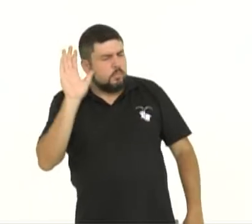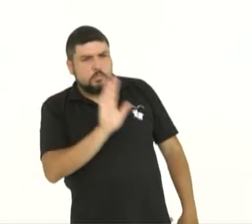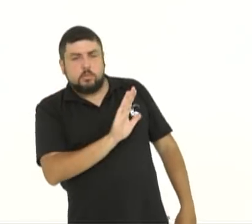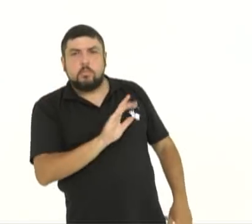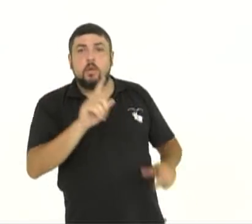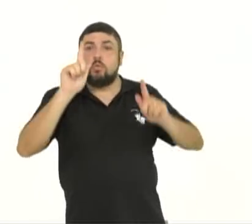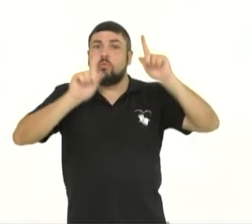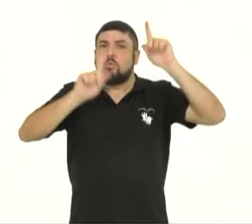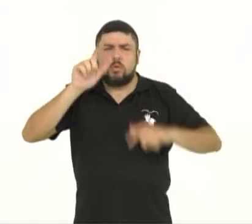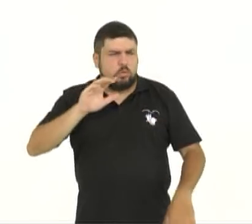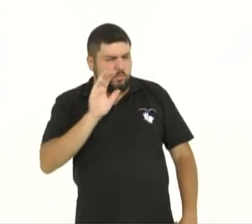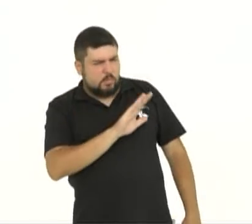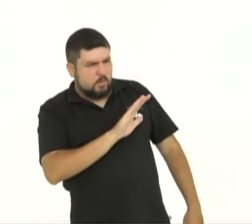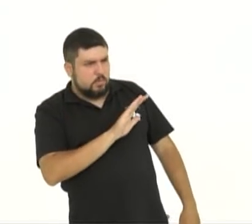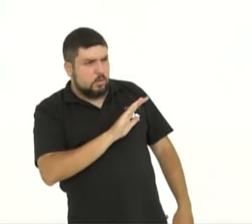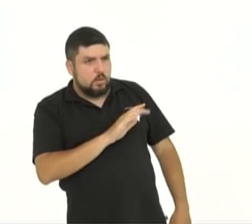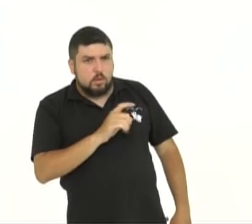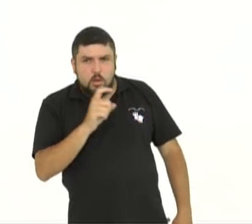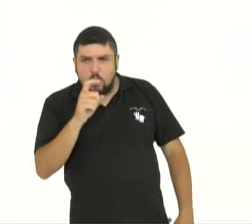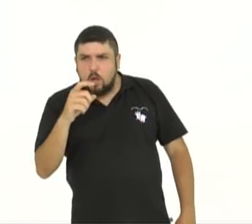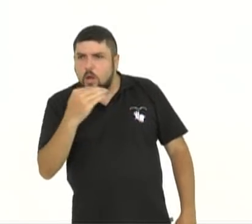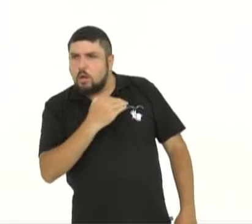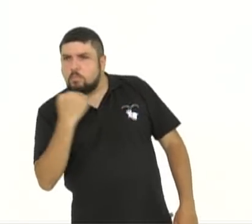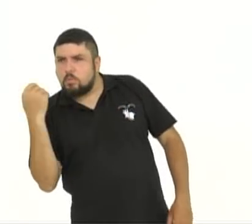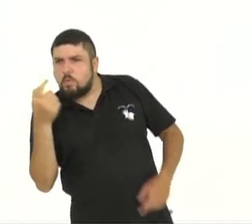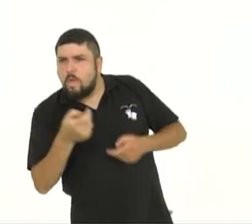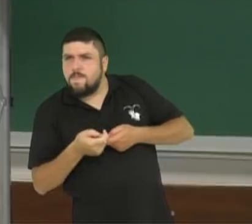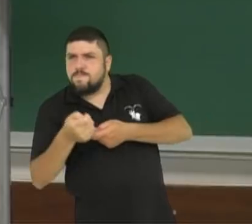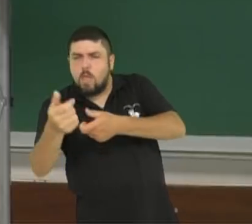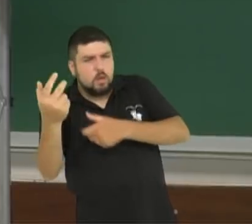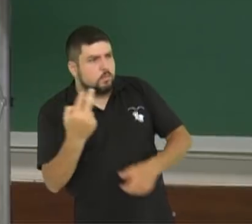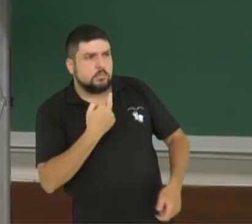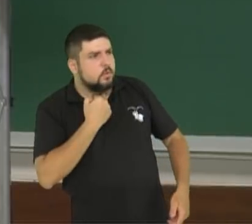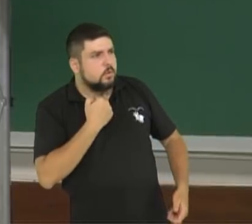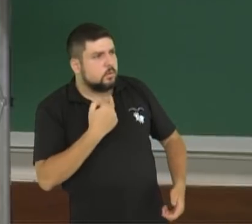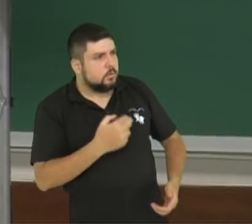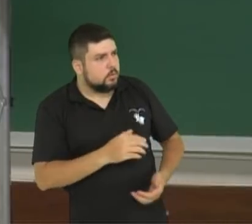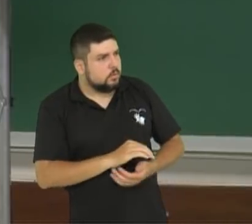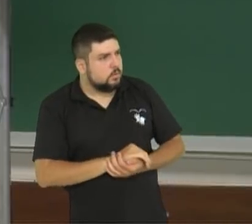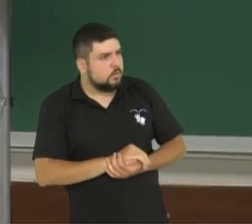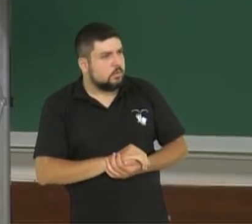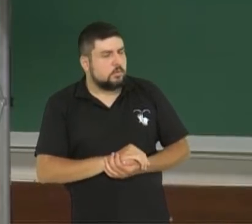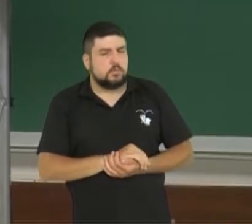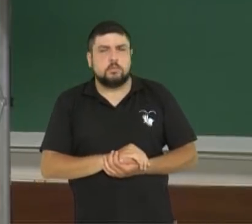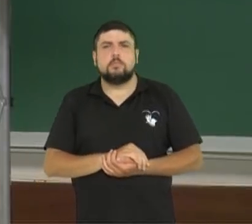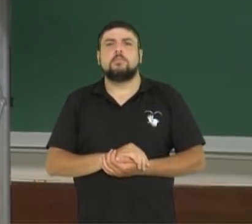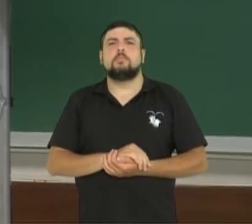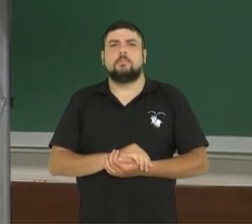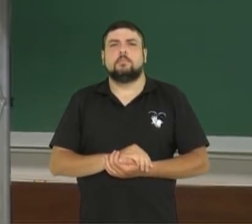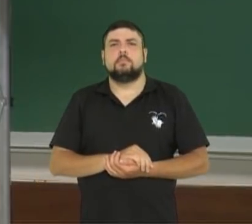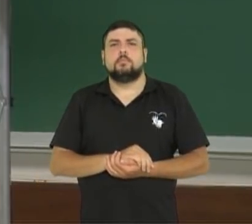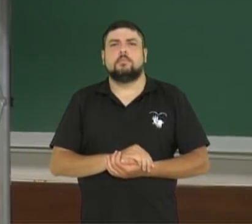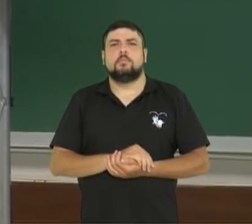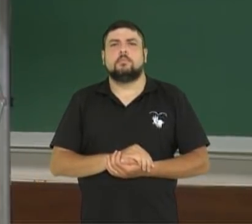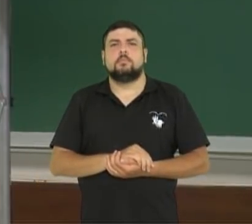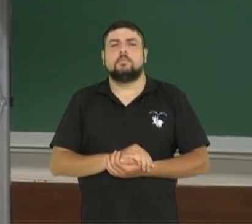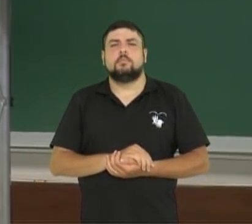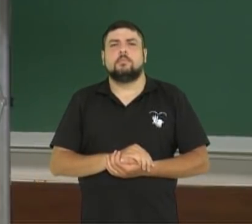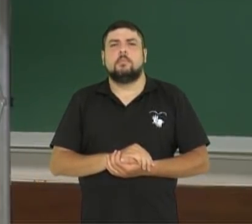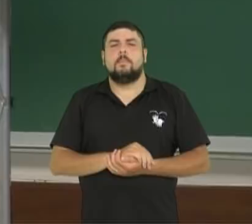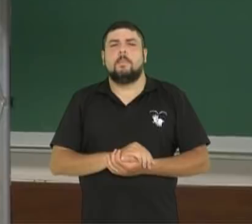A morte não pode ser enganada. Então, observem agora, a partir disso que a gente já leu, né?